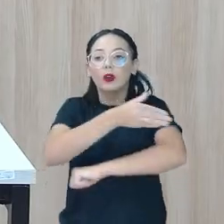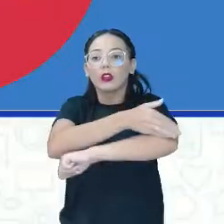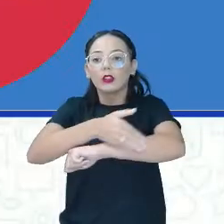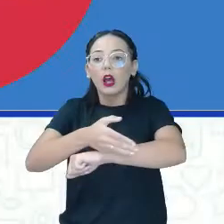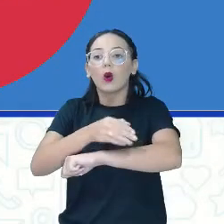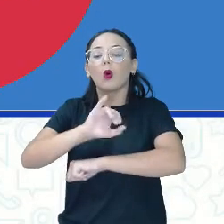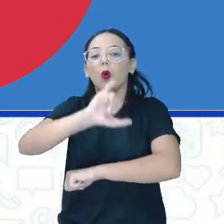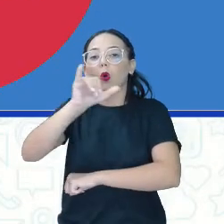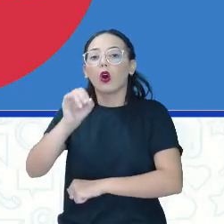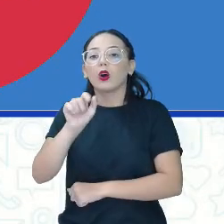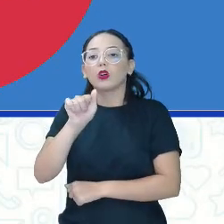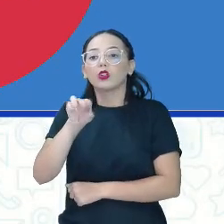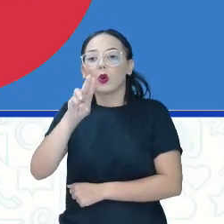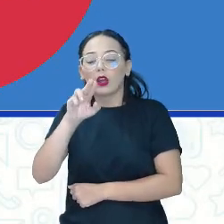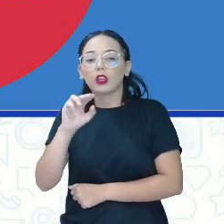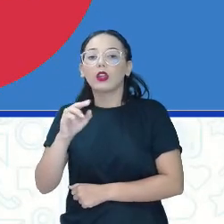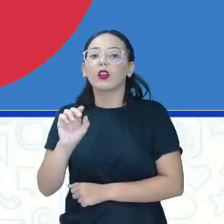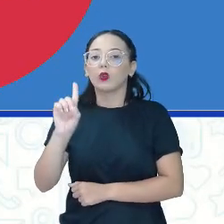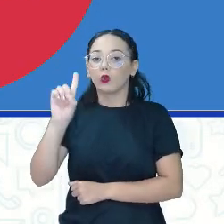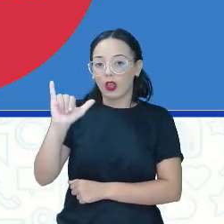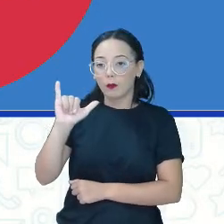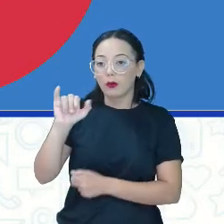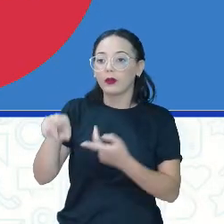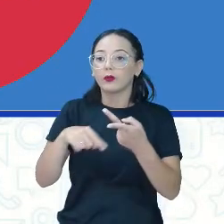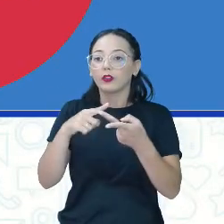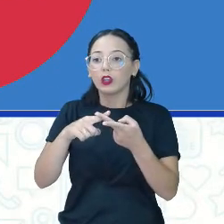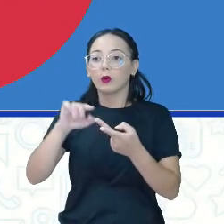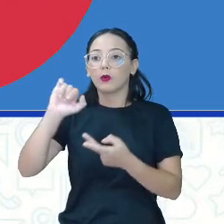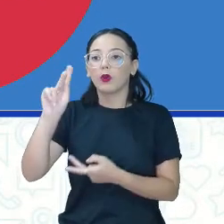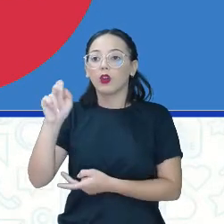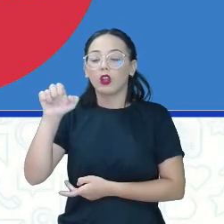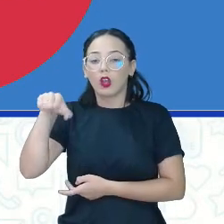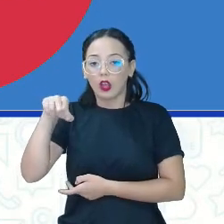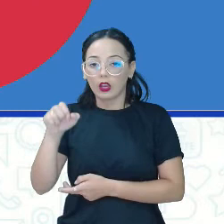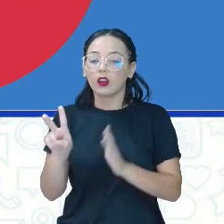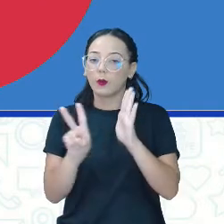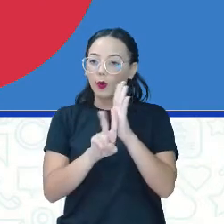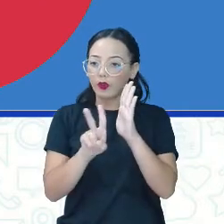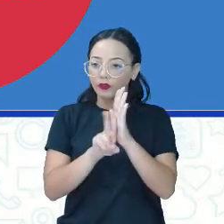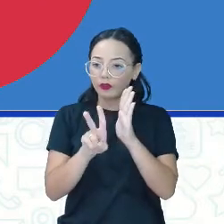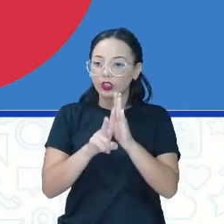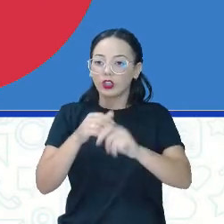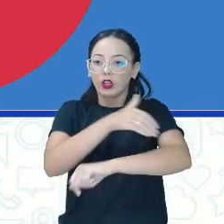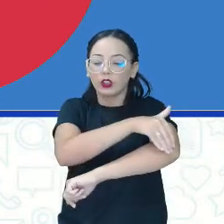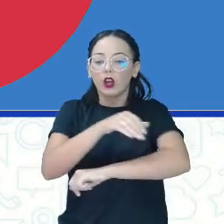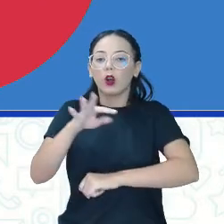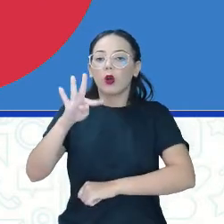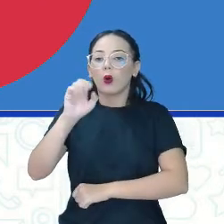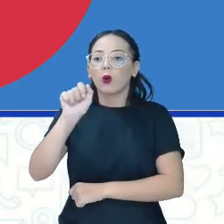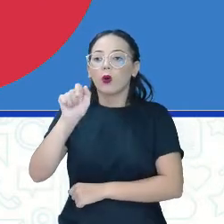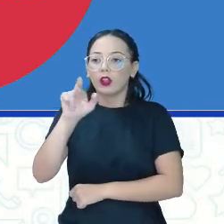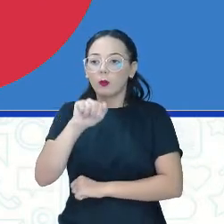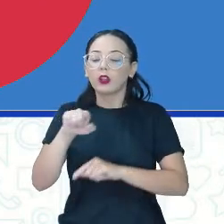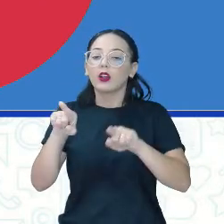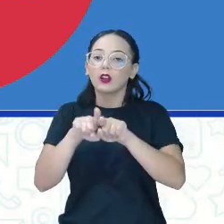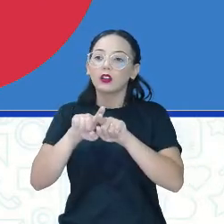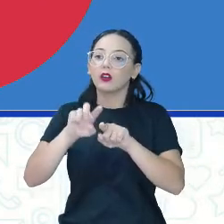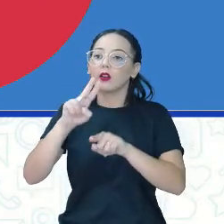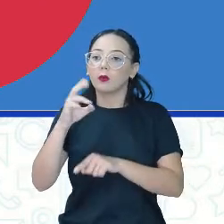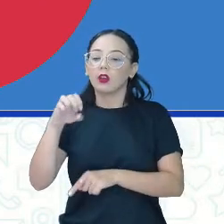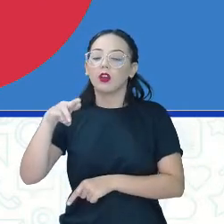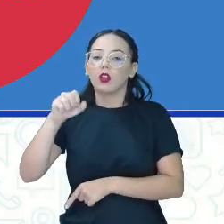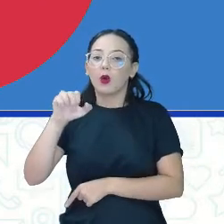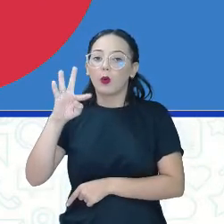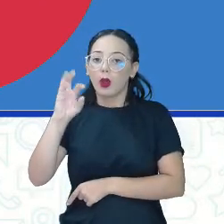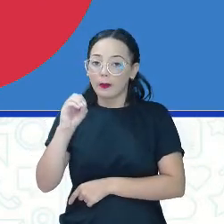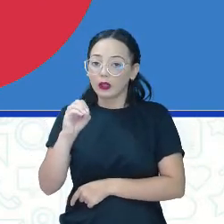Nambuco, lá no Derby. Tem o IN, que é aqui na Boa Vista, né? Na rua Tabira. E o Hemato, no Dom Bosco, também aqui na